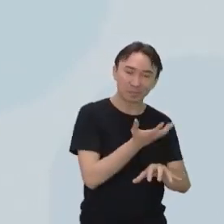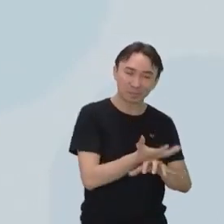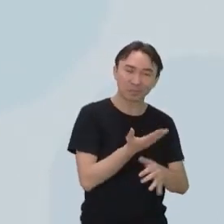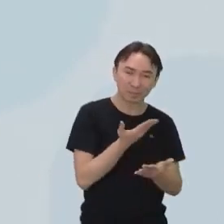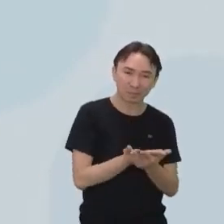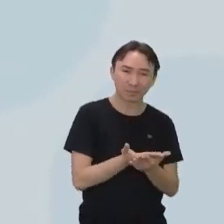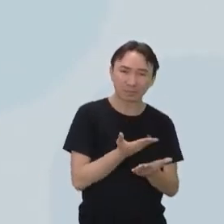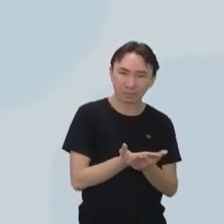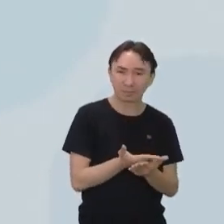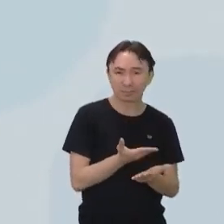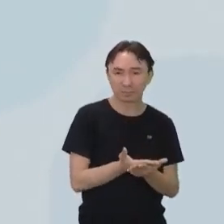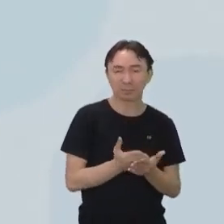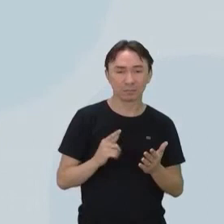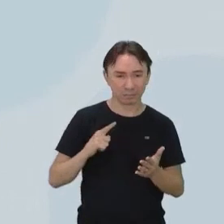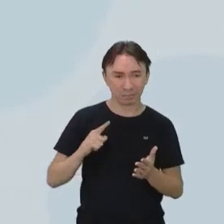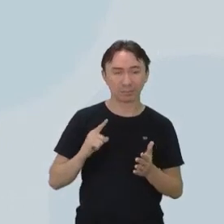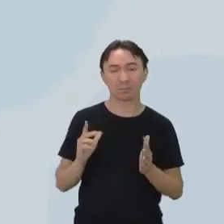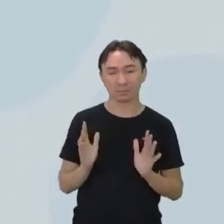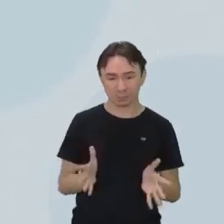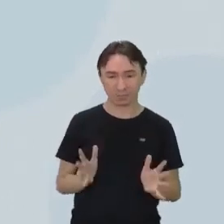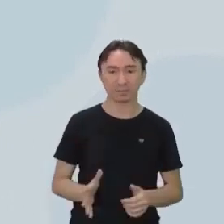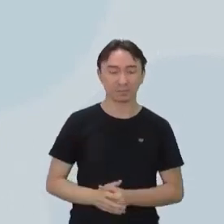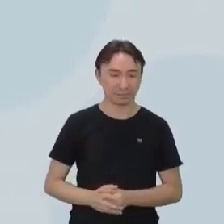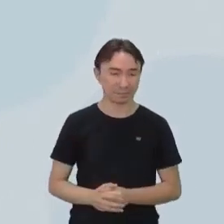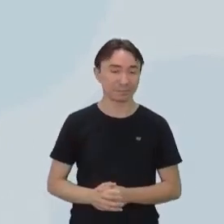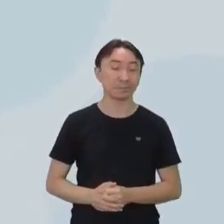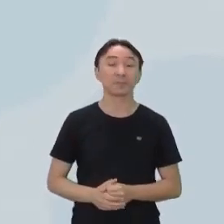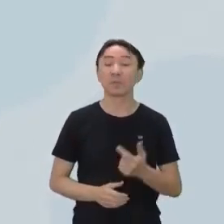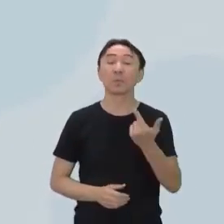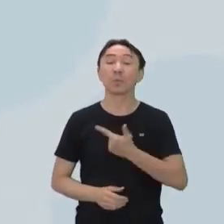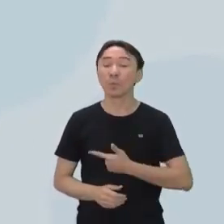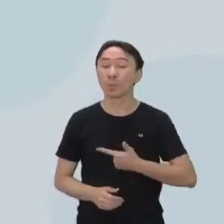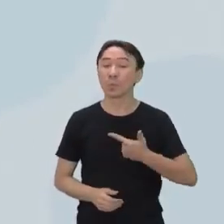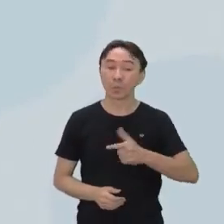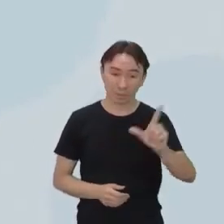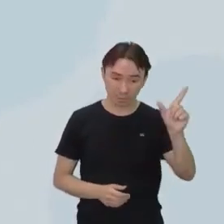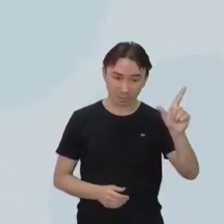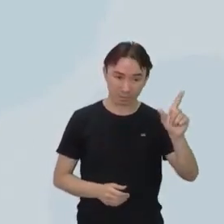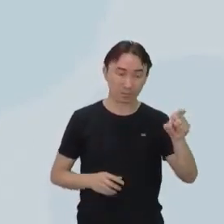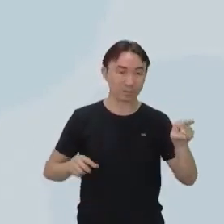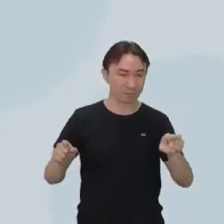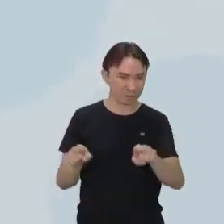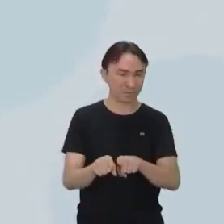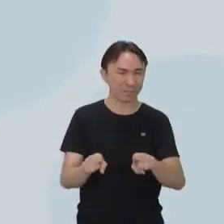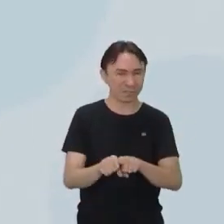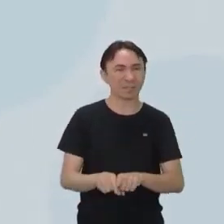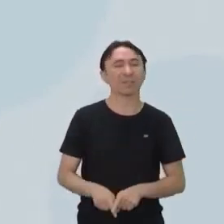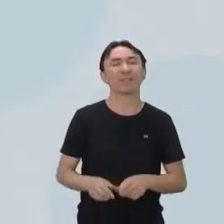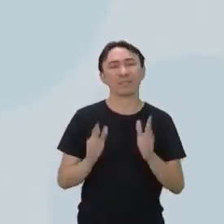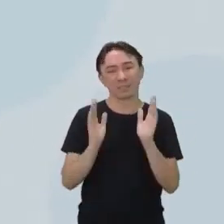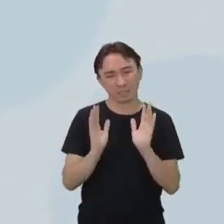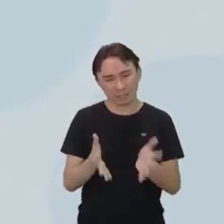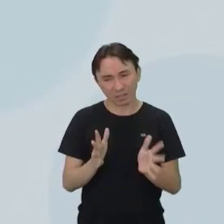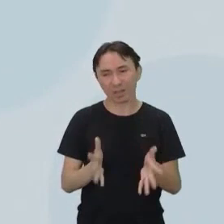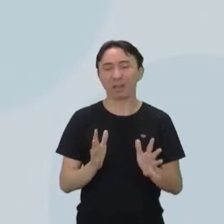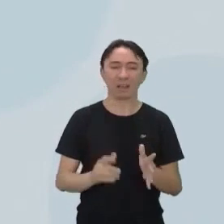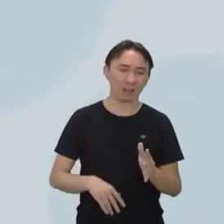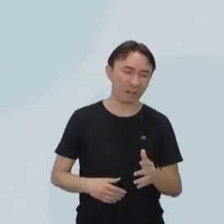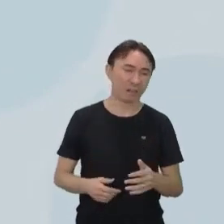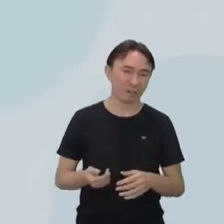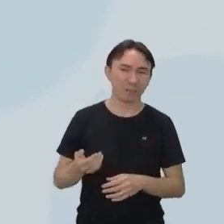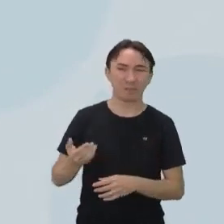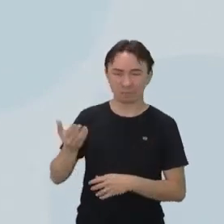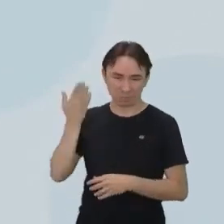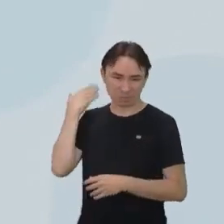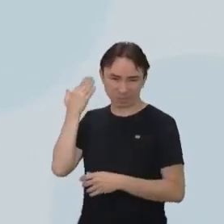questionamento que a gente está aqui colocando para vocês, também abordando aquilo que a gente já trabalhou nas aulas